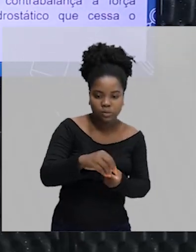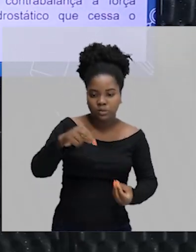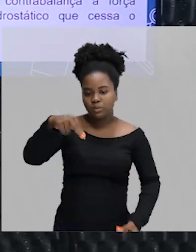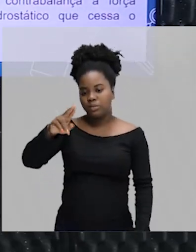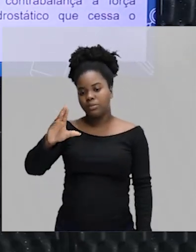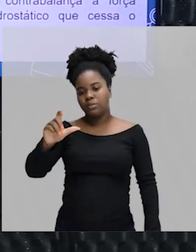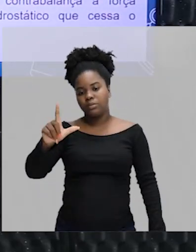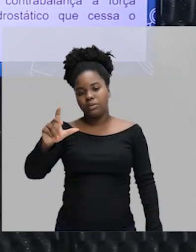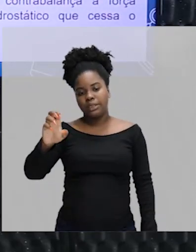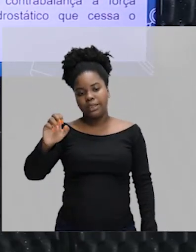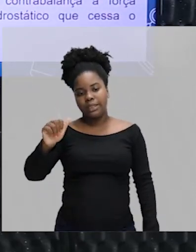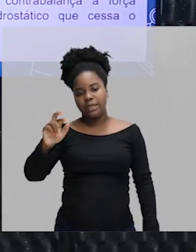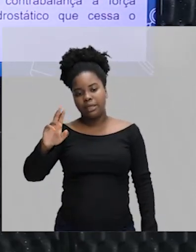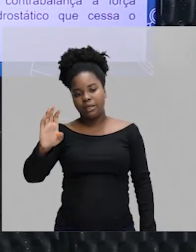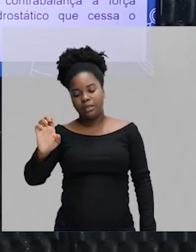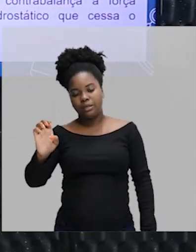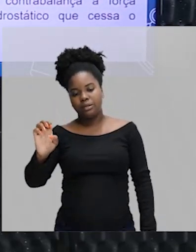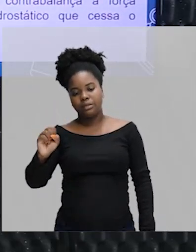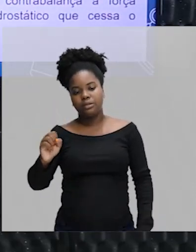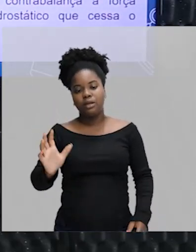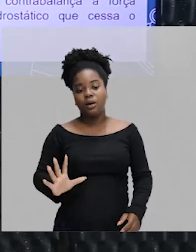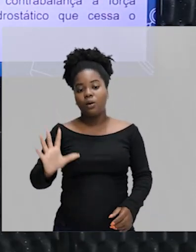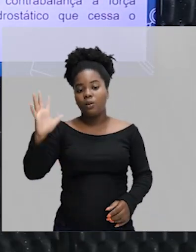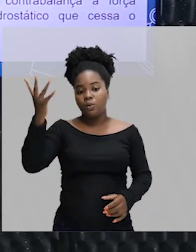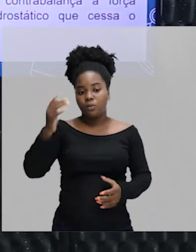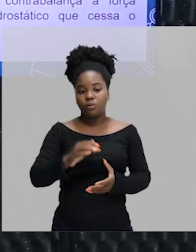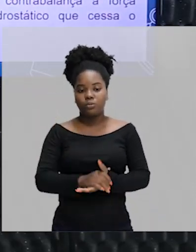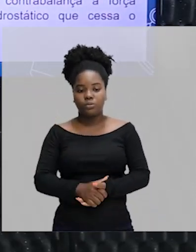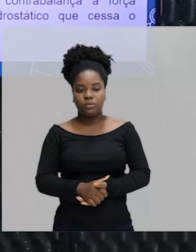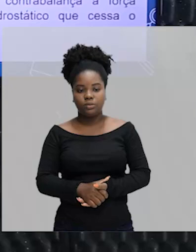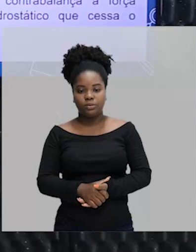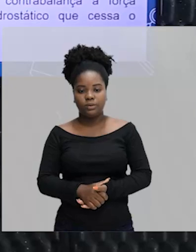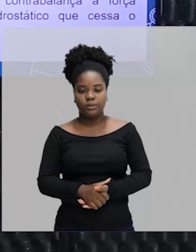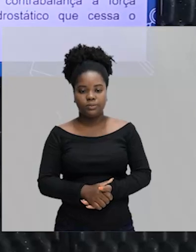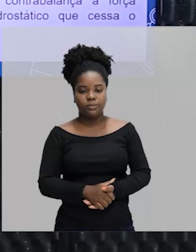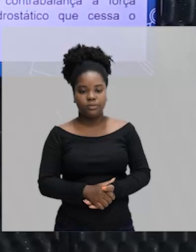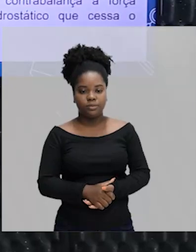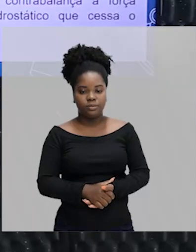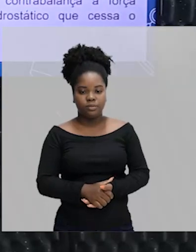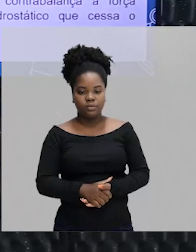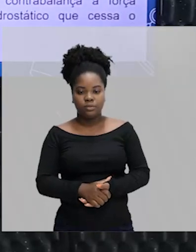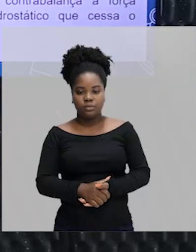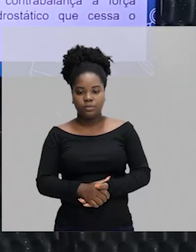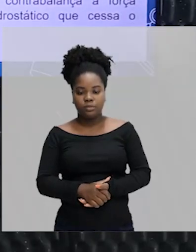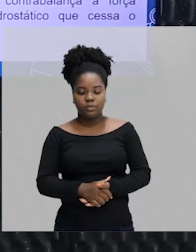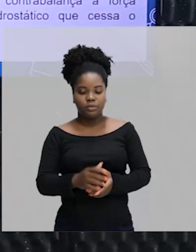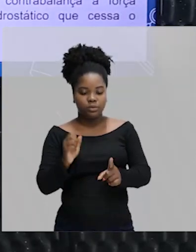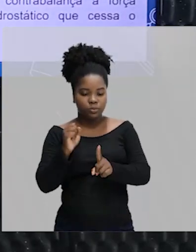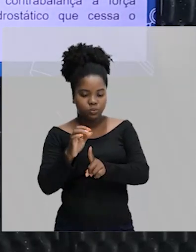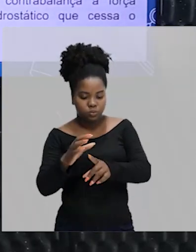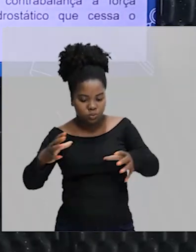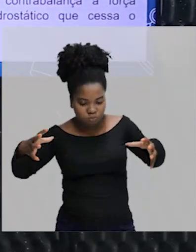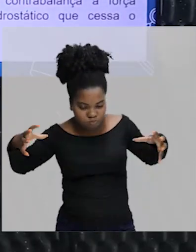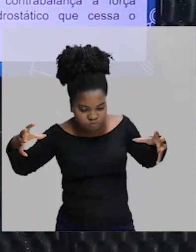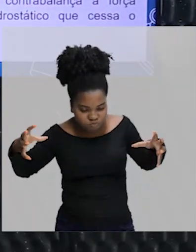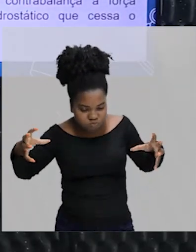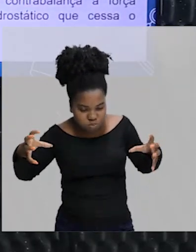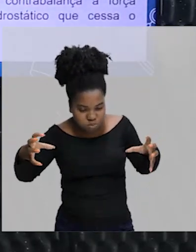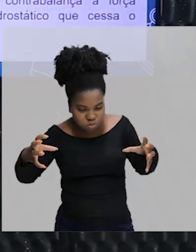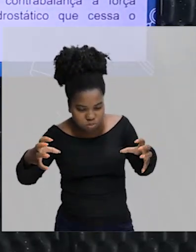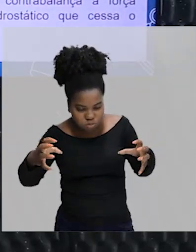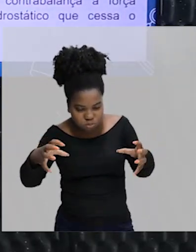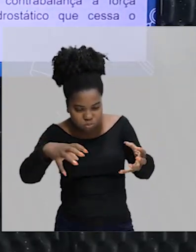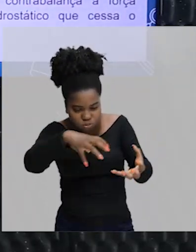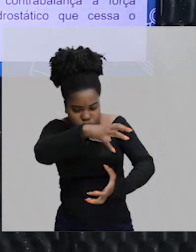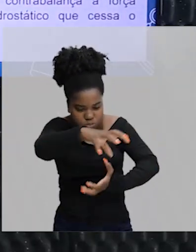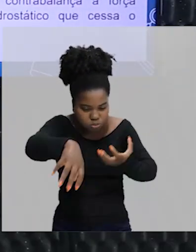né, termonucleares aconteçam. Okay? Então elas vão começar a acontecer ali no centro. Então todo esse gás sendo comprimido ali vai fazer